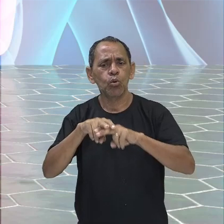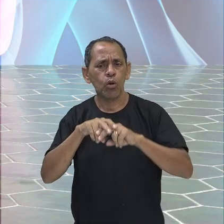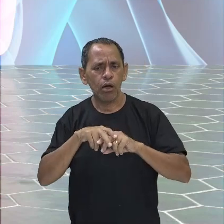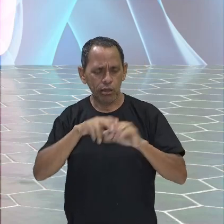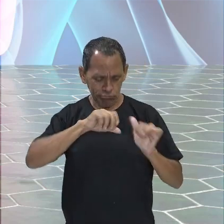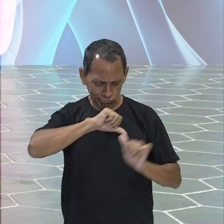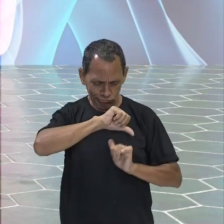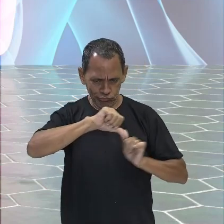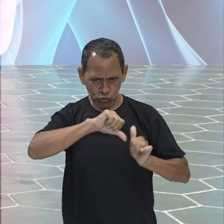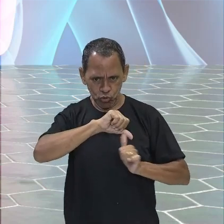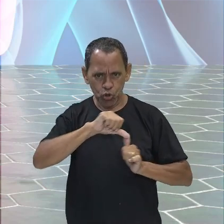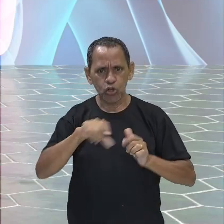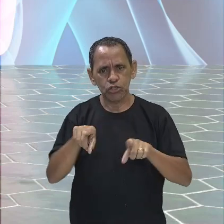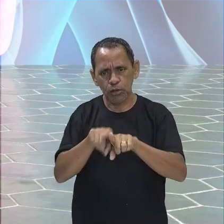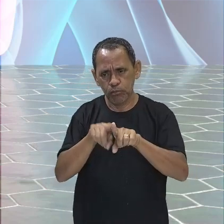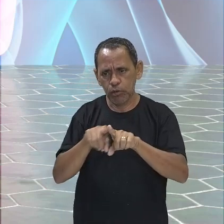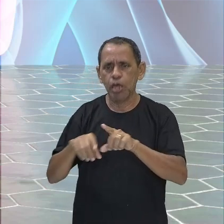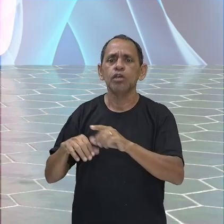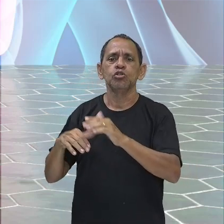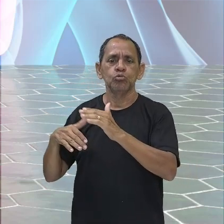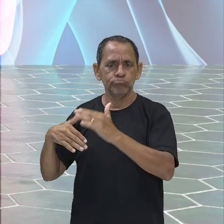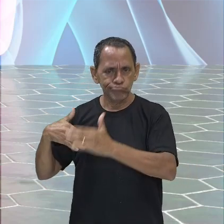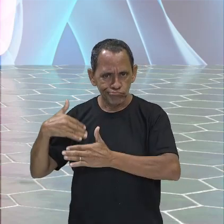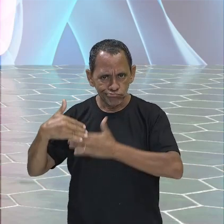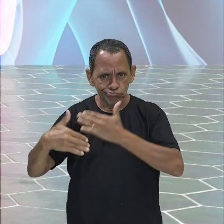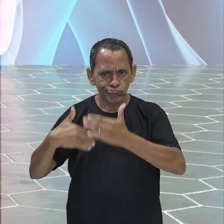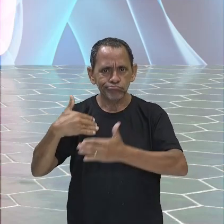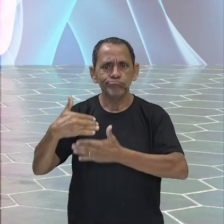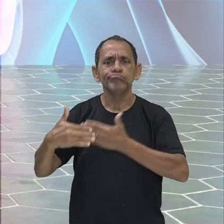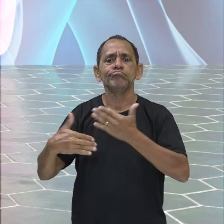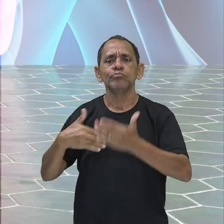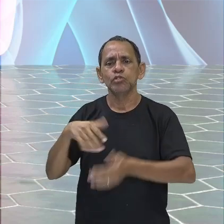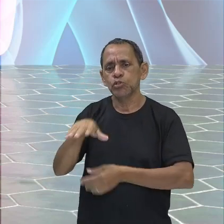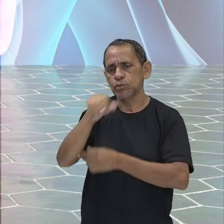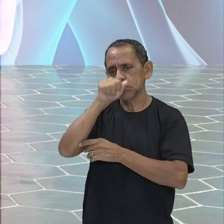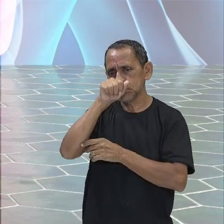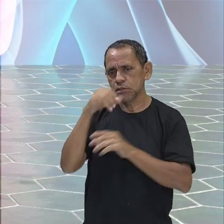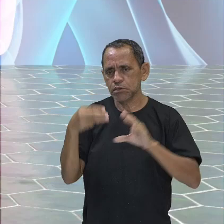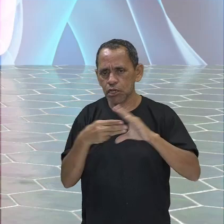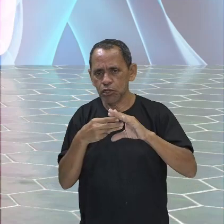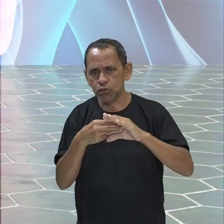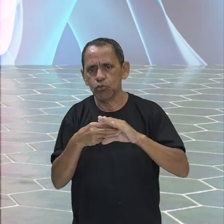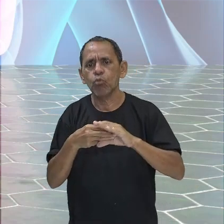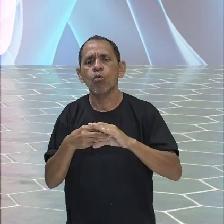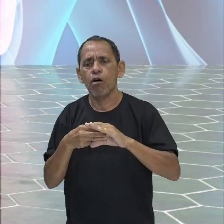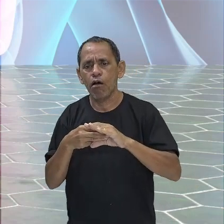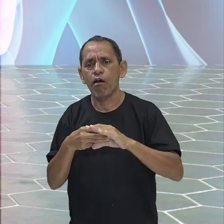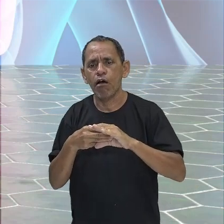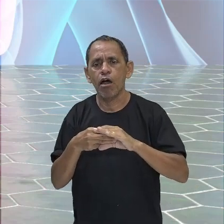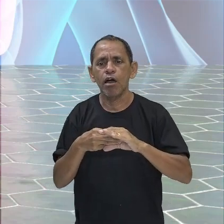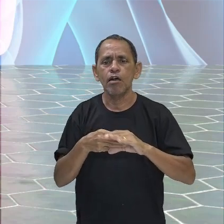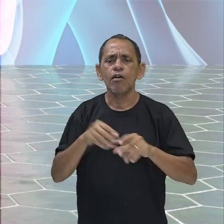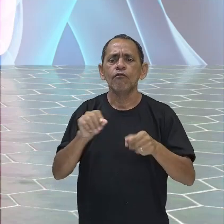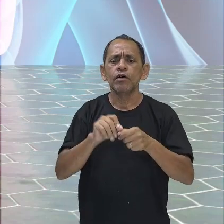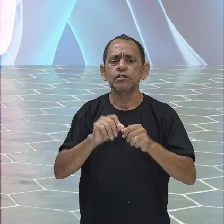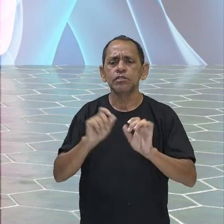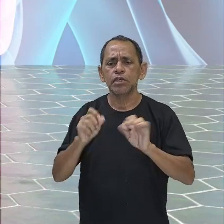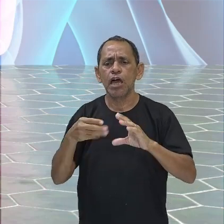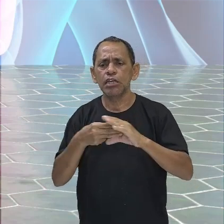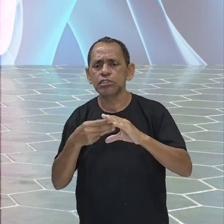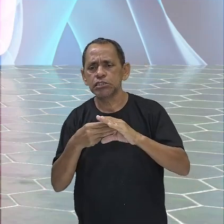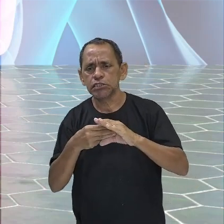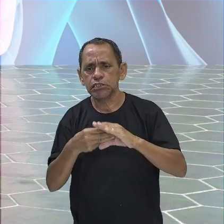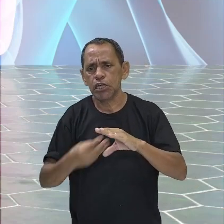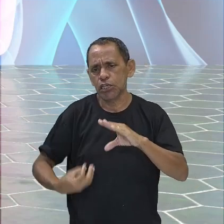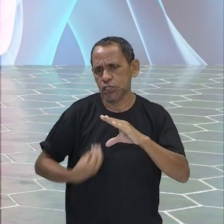de respiração celular, mantendo as células vivas com suas atividades, né, metabólicas, suas reações